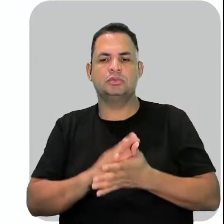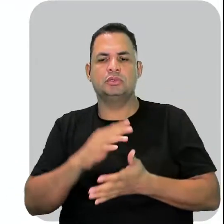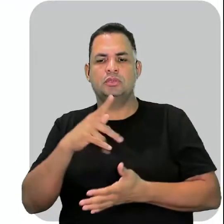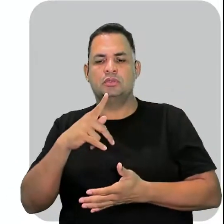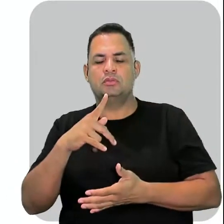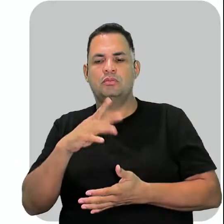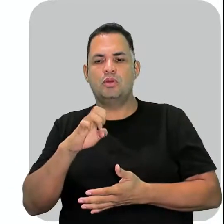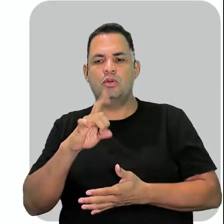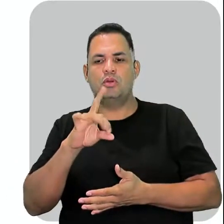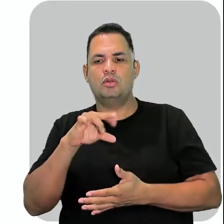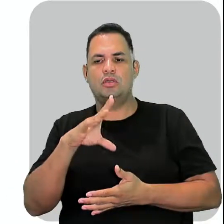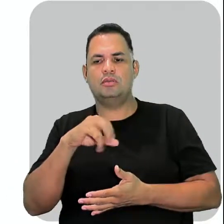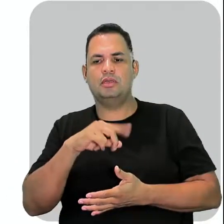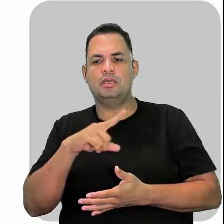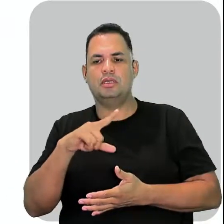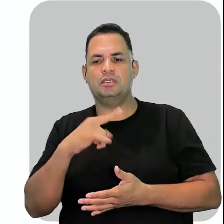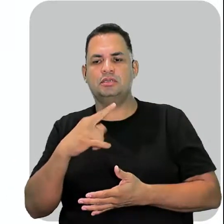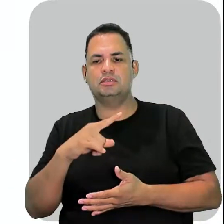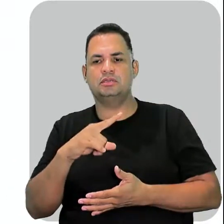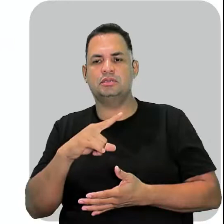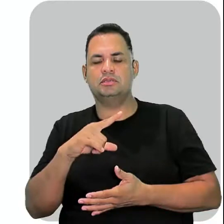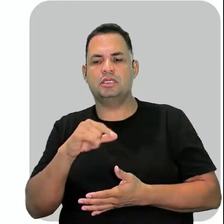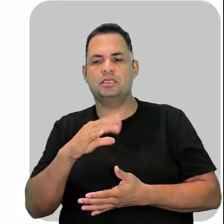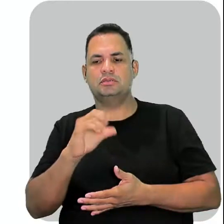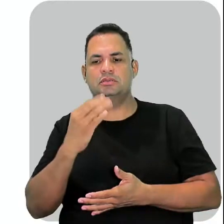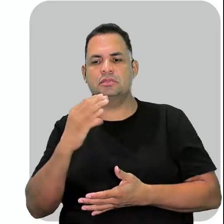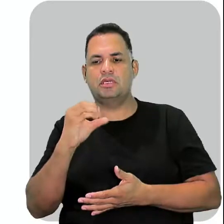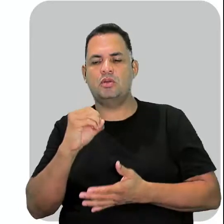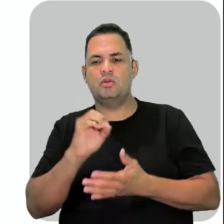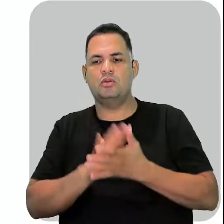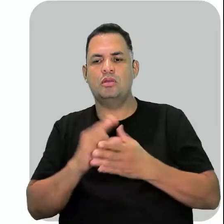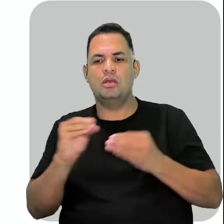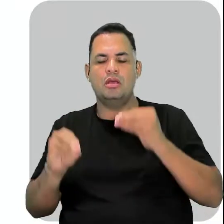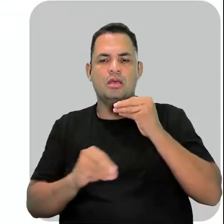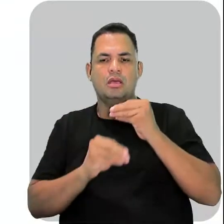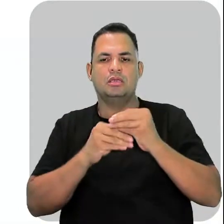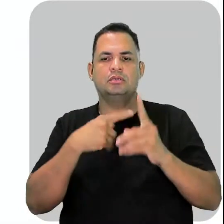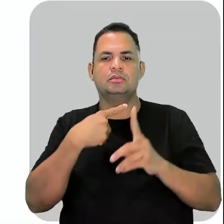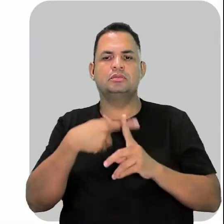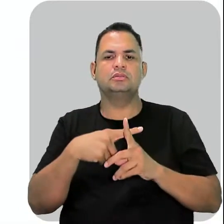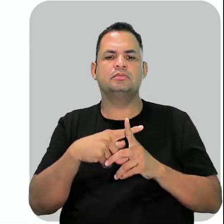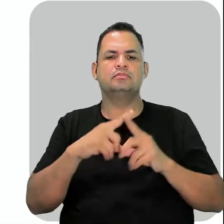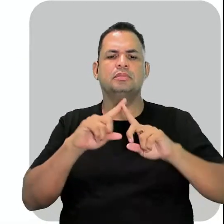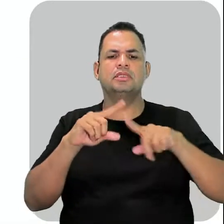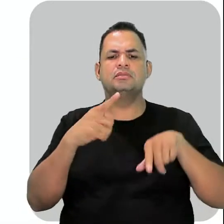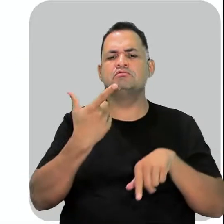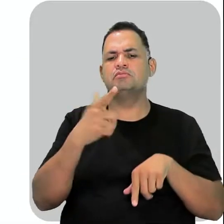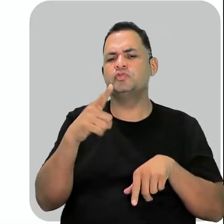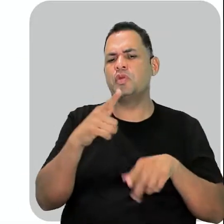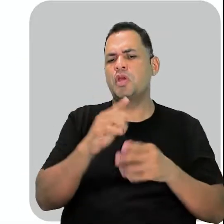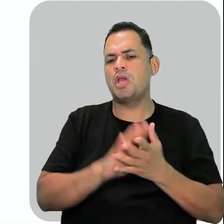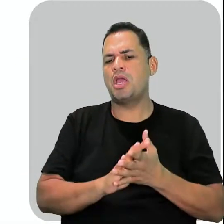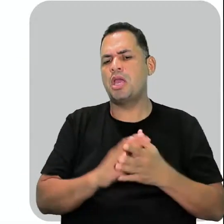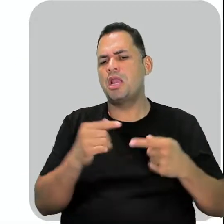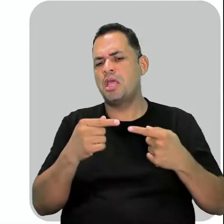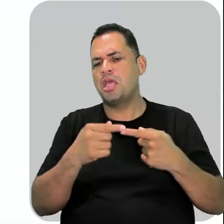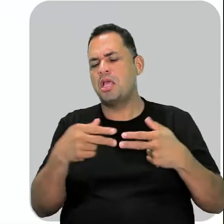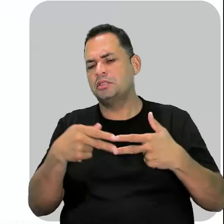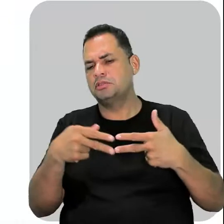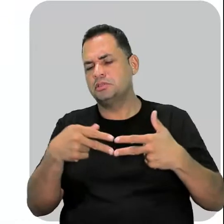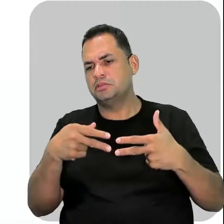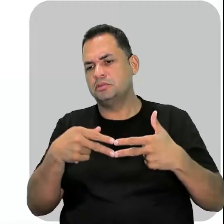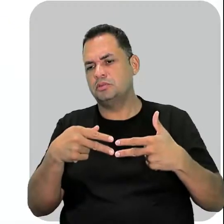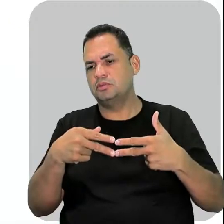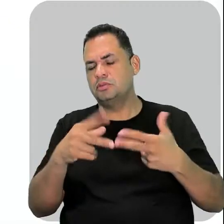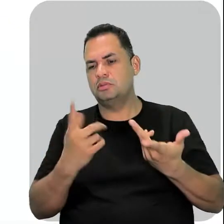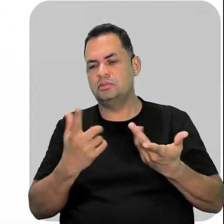polimerização por adição. Ah, professora, mas e se não tiver ligação dupla ali, vai ocorrer por adição? Não,